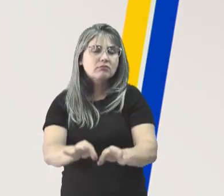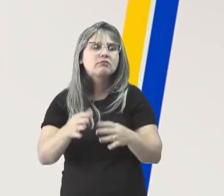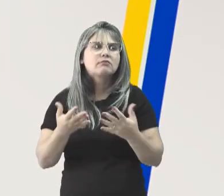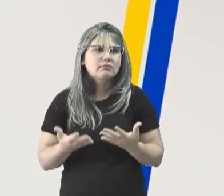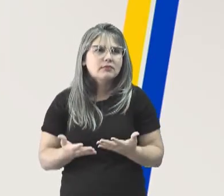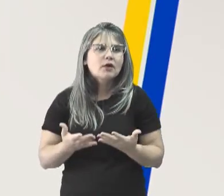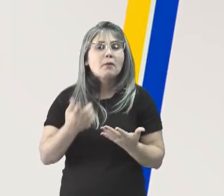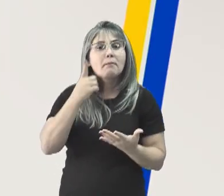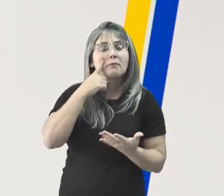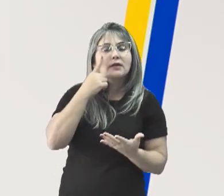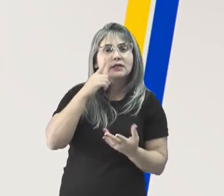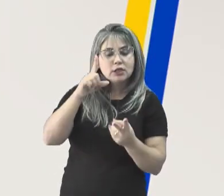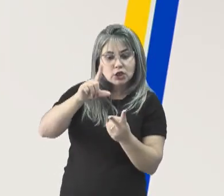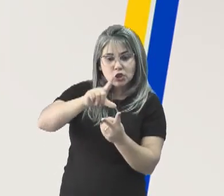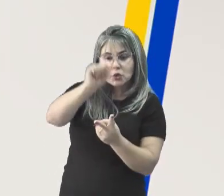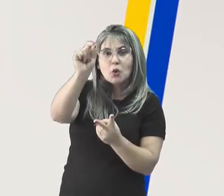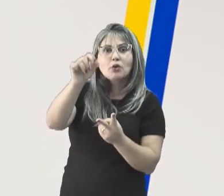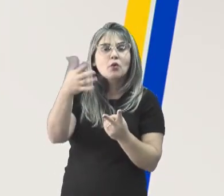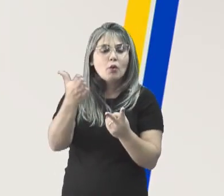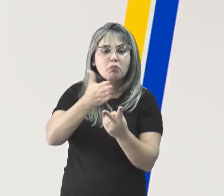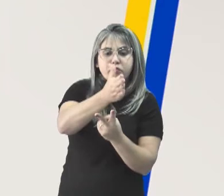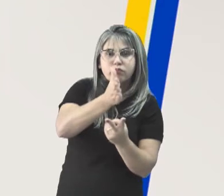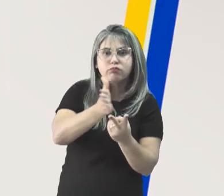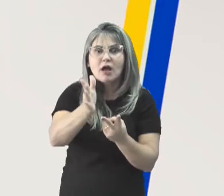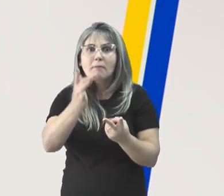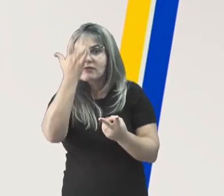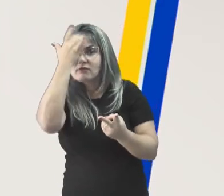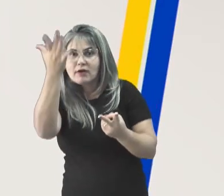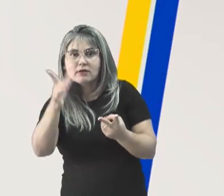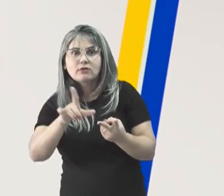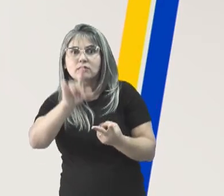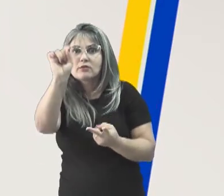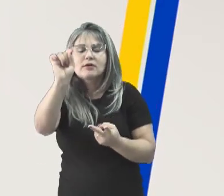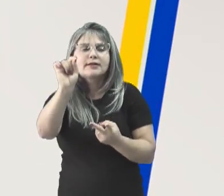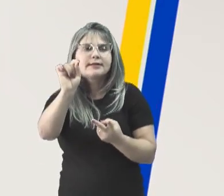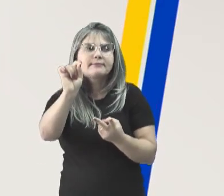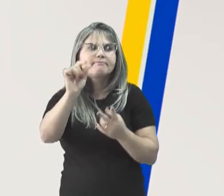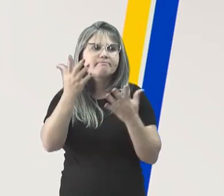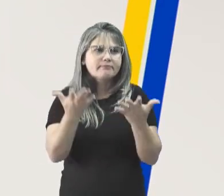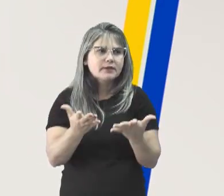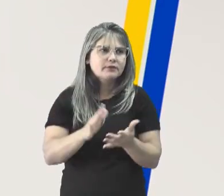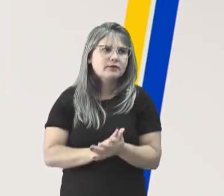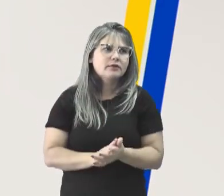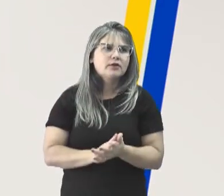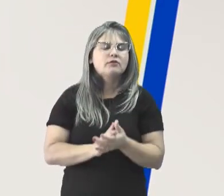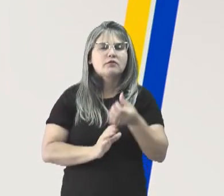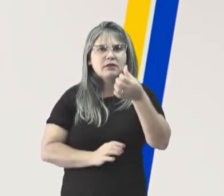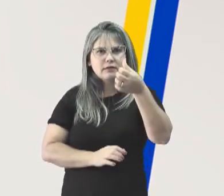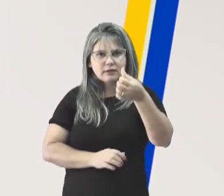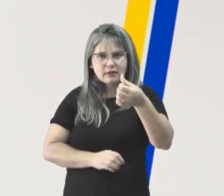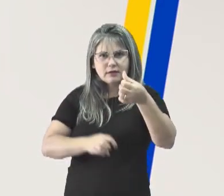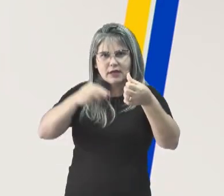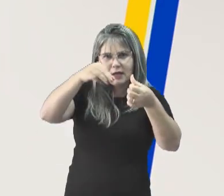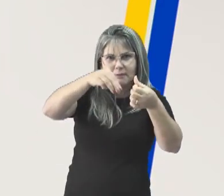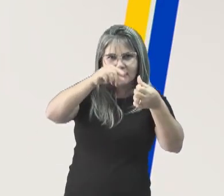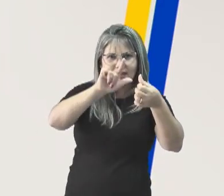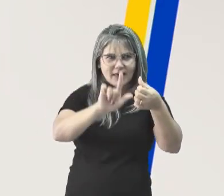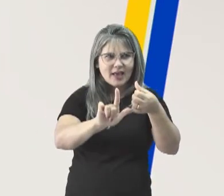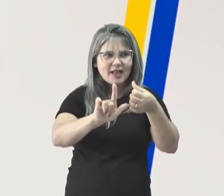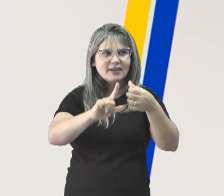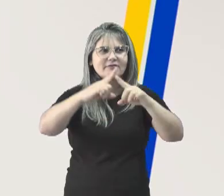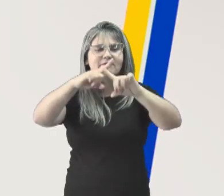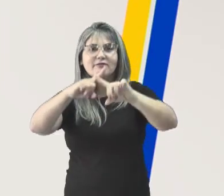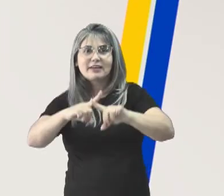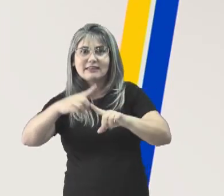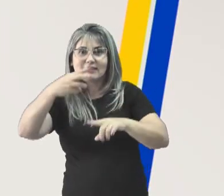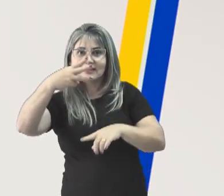vai tomar em 30 dias. Então, multiplique aí, ó, 6 ml em 30 dias. Então, 6 vezes